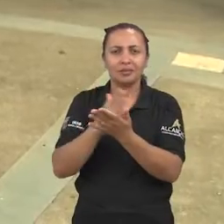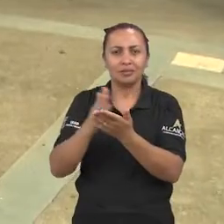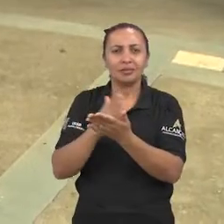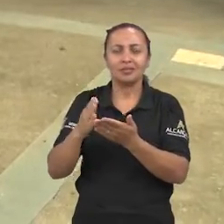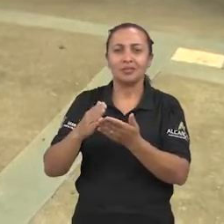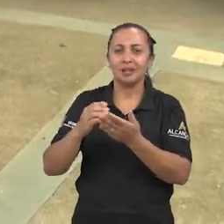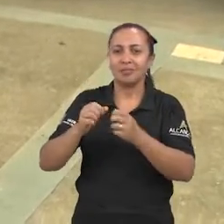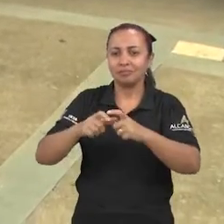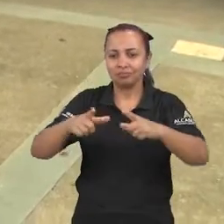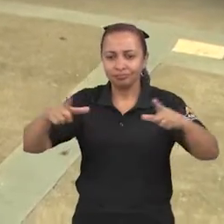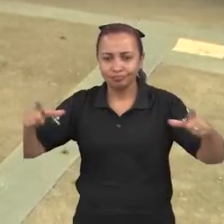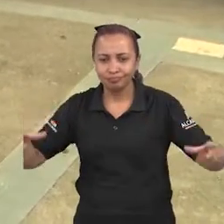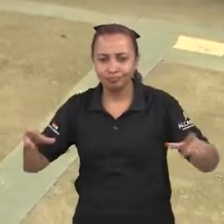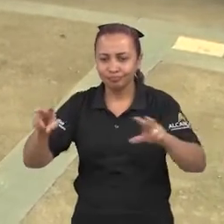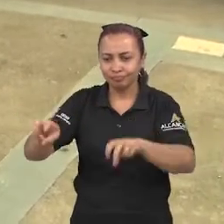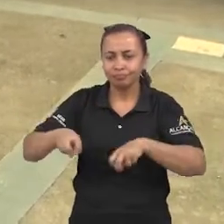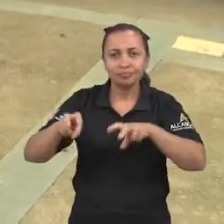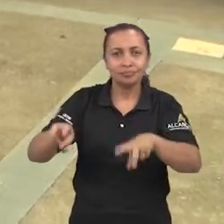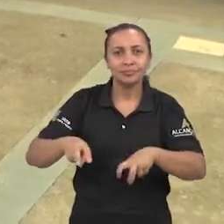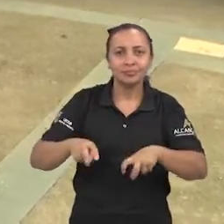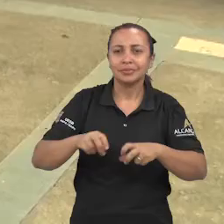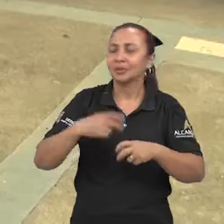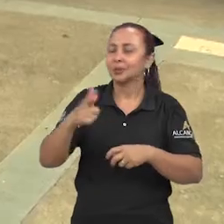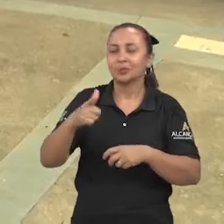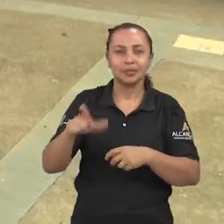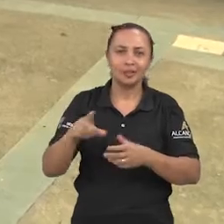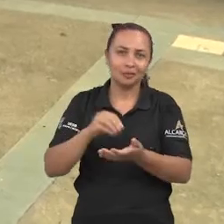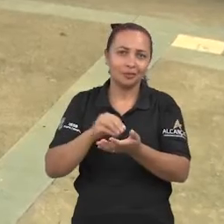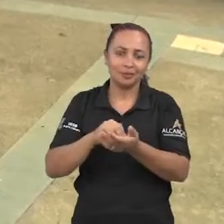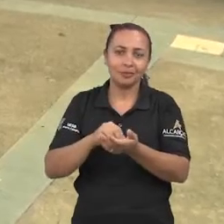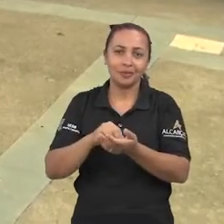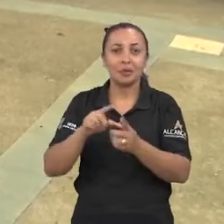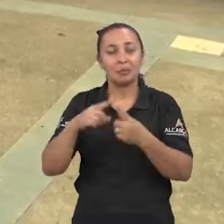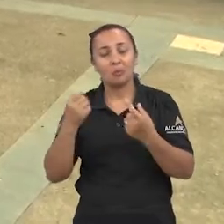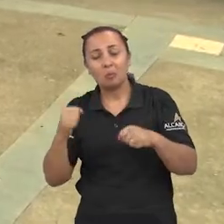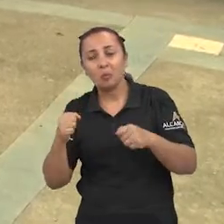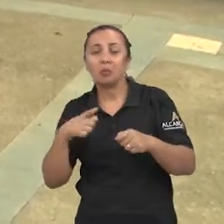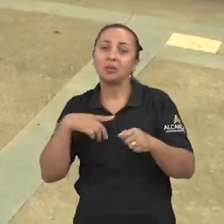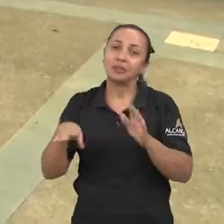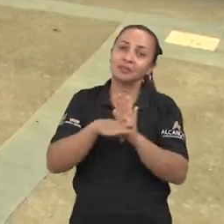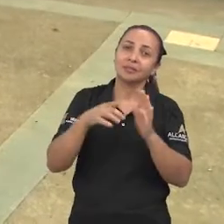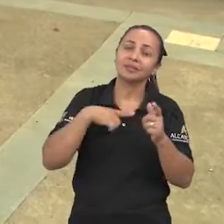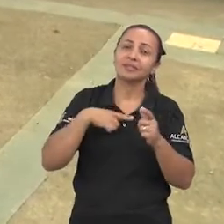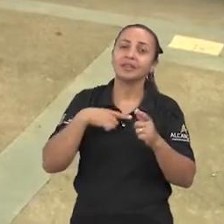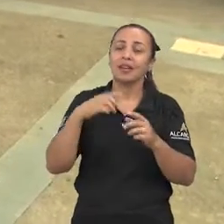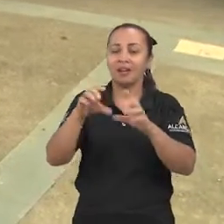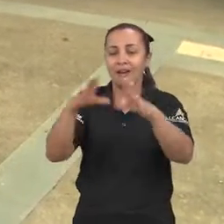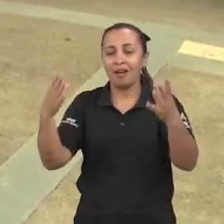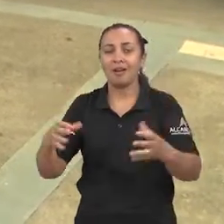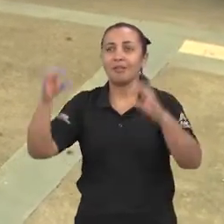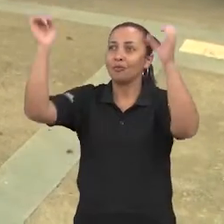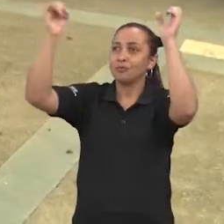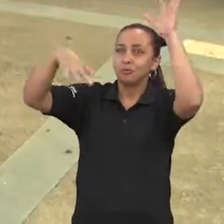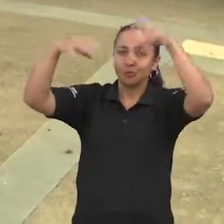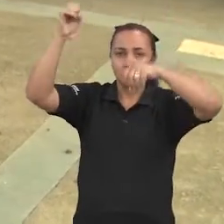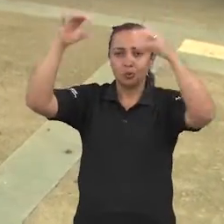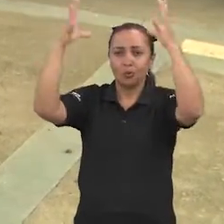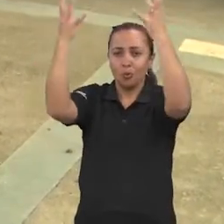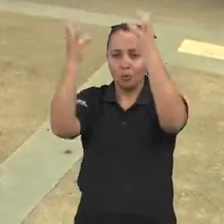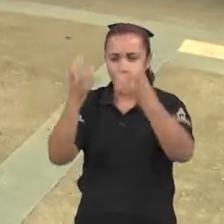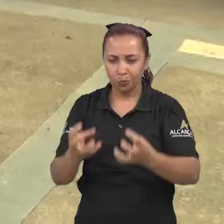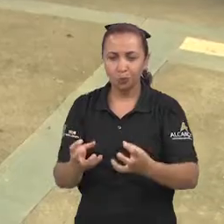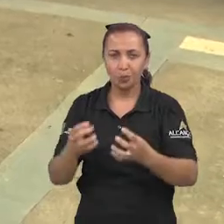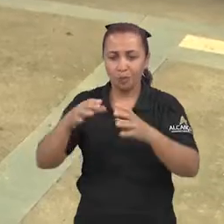reduzido, então você não vai ter planta, não vai ter o que irrigar. Pode até ter sistema de captação de água de chuva para lavar o pátio, o passeio, né,